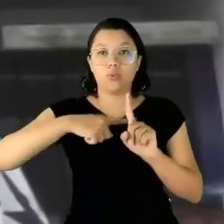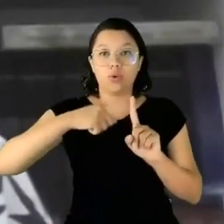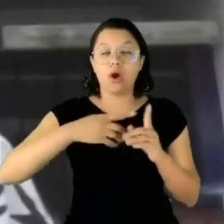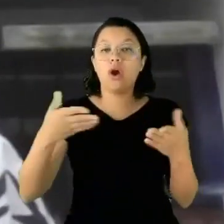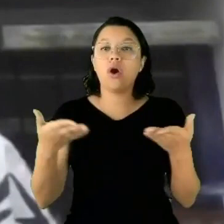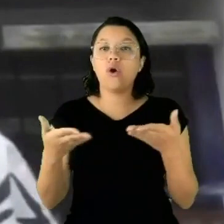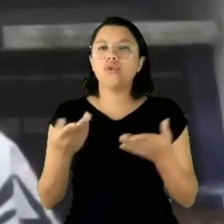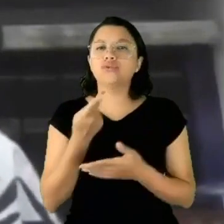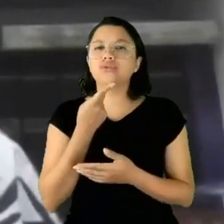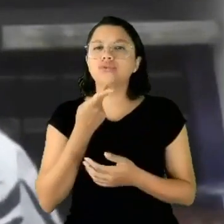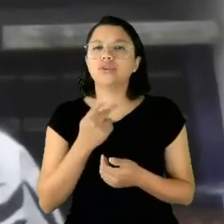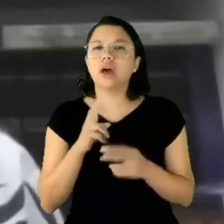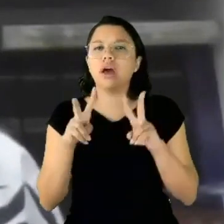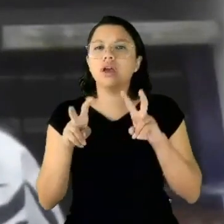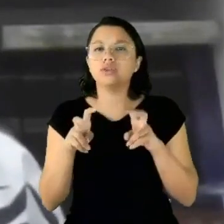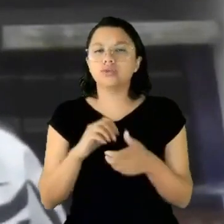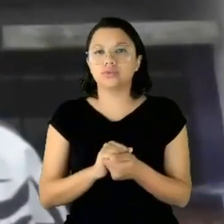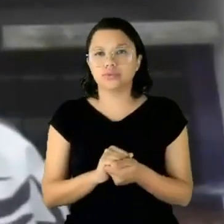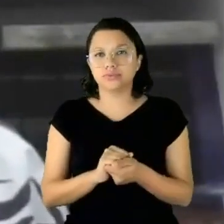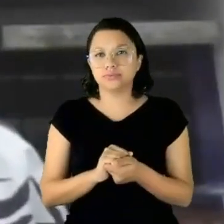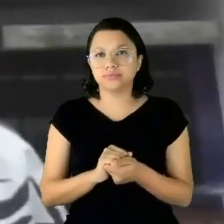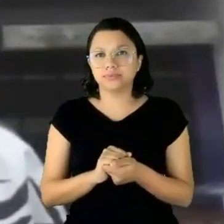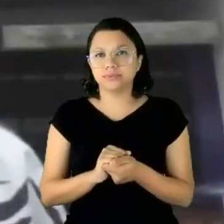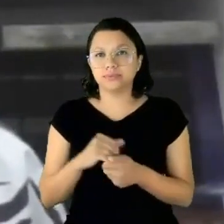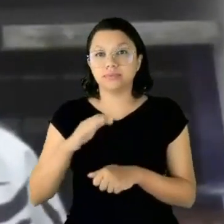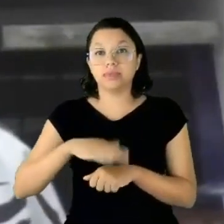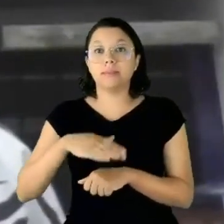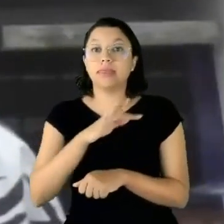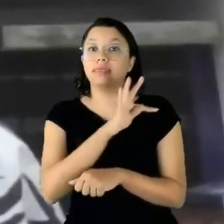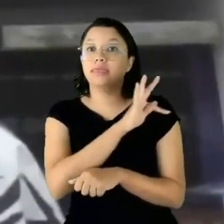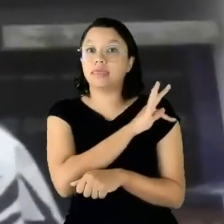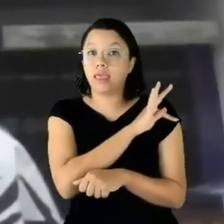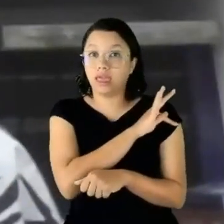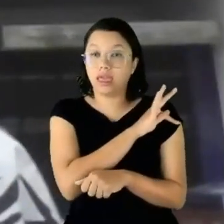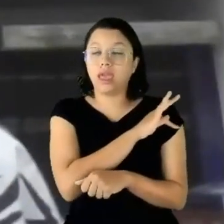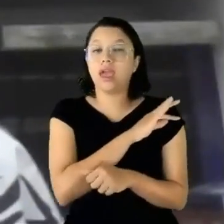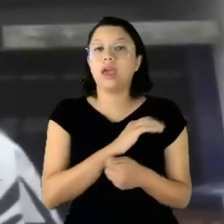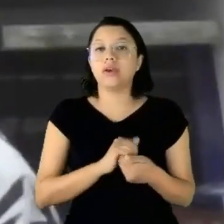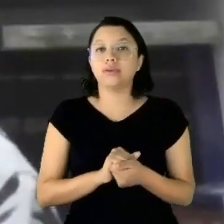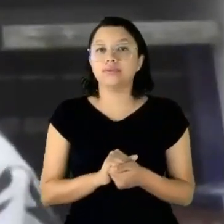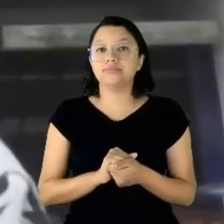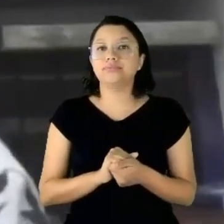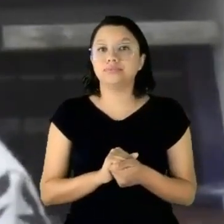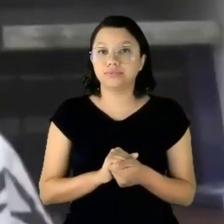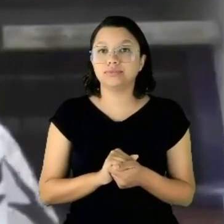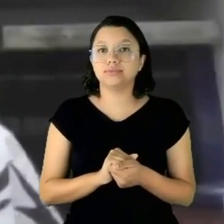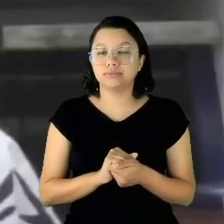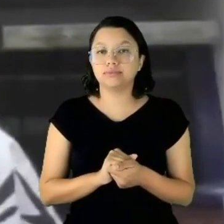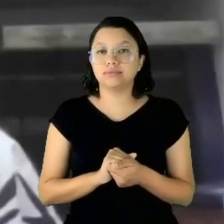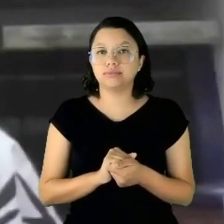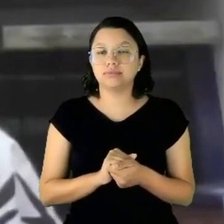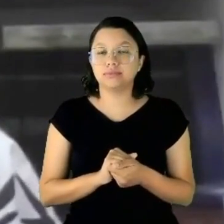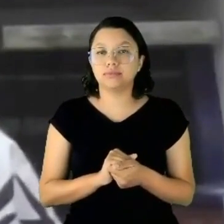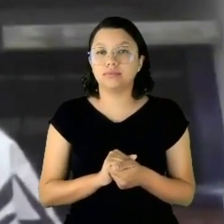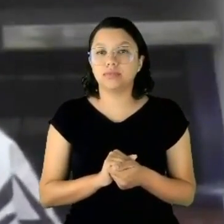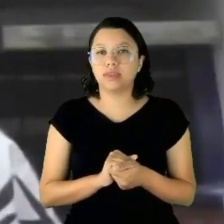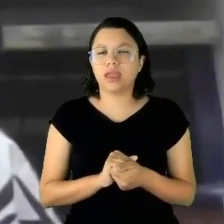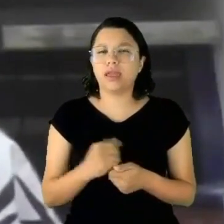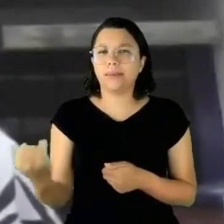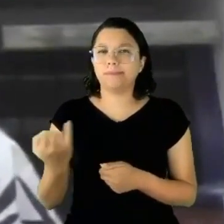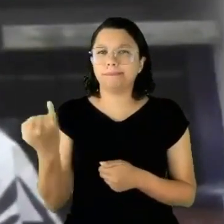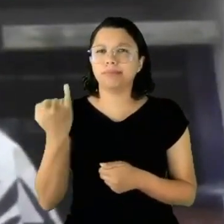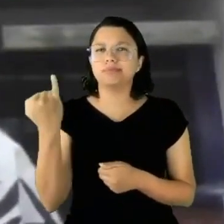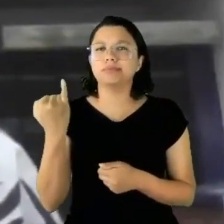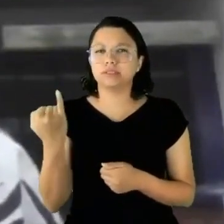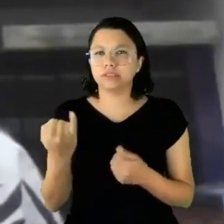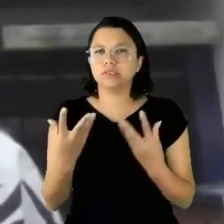vai falar desse assunto mais técnico, mais burocrático, mas tão importante para